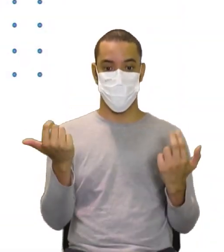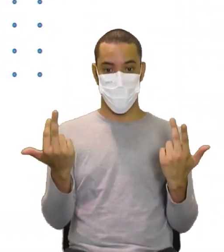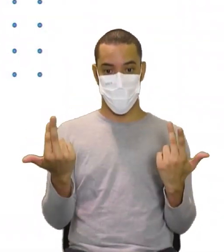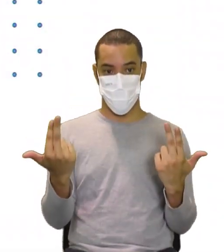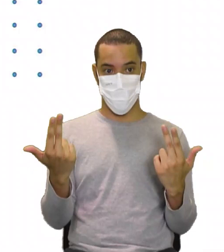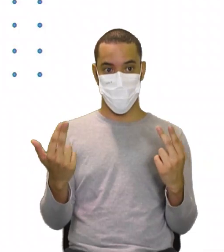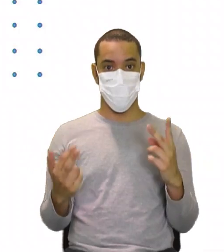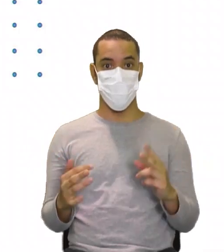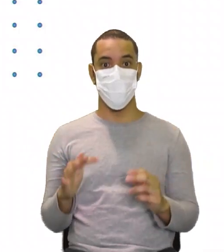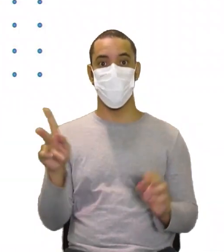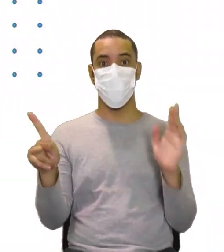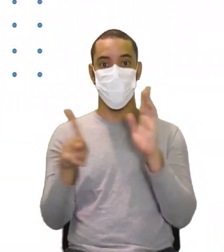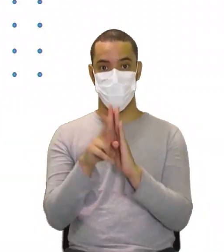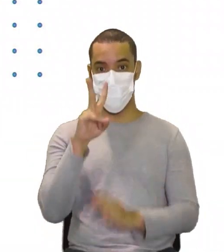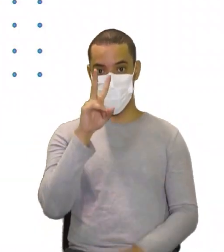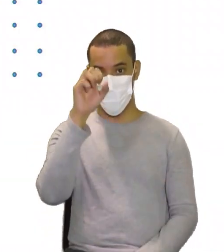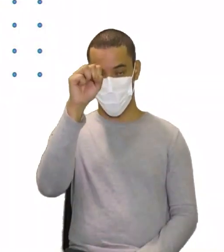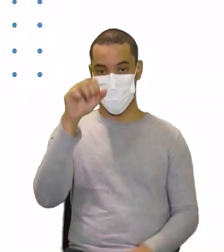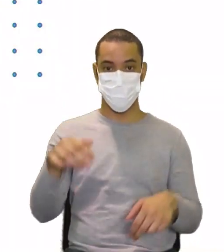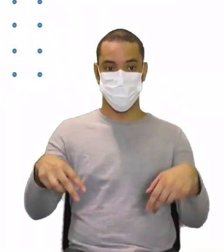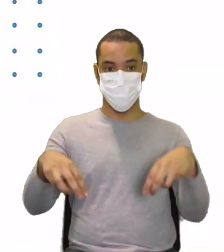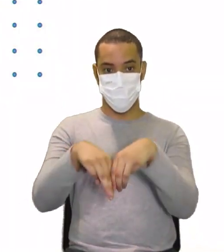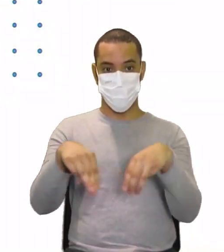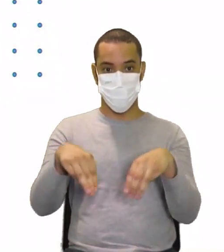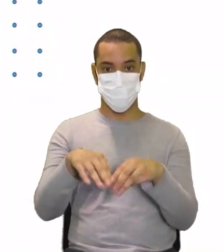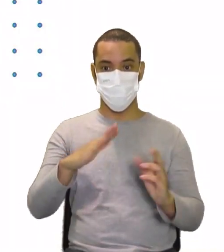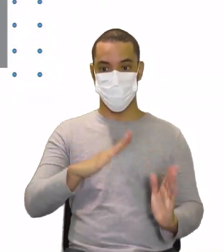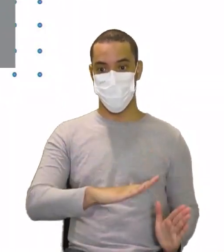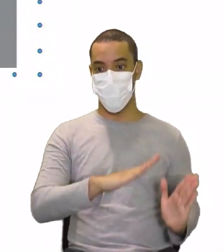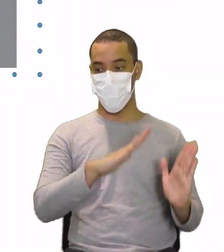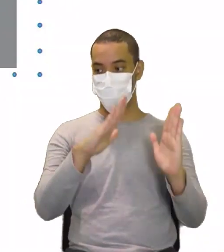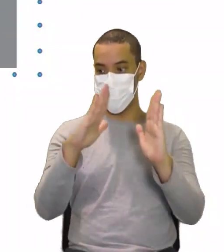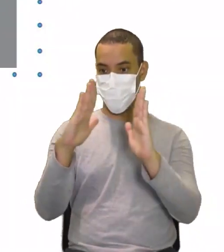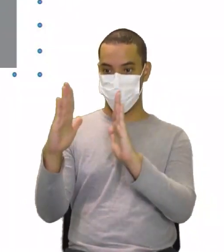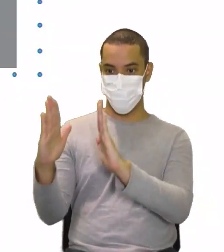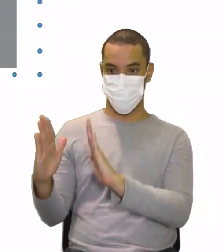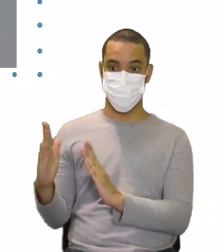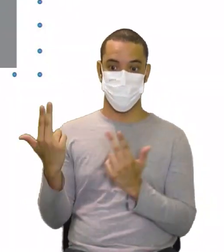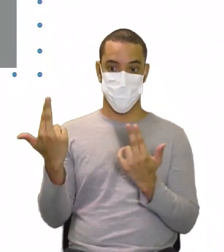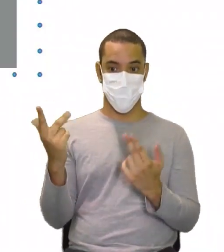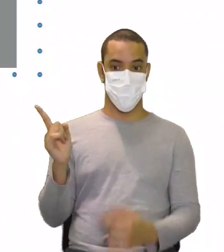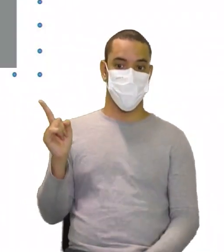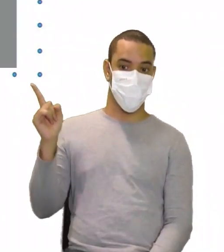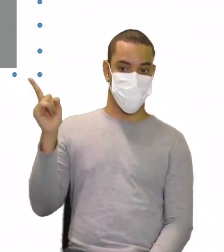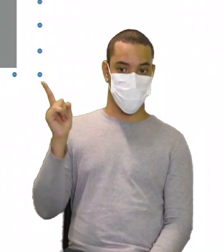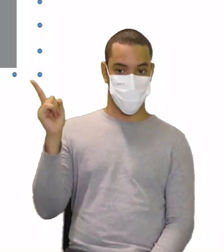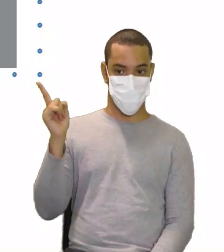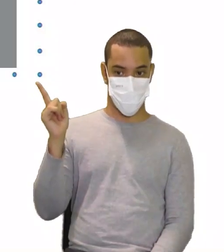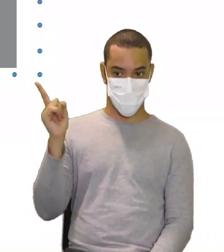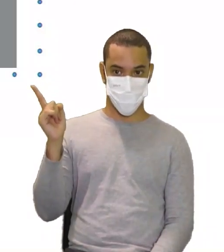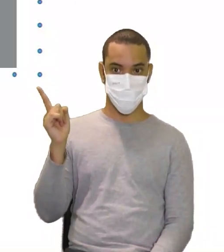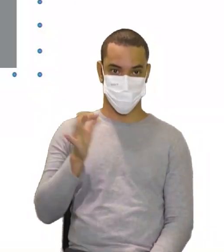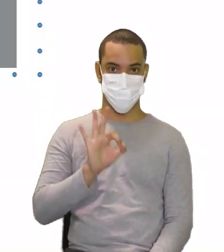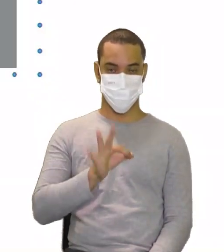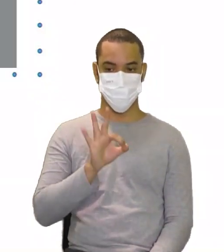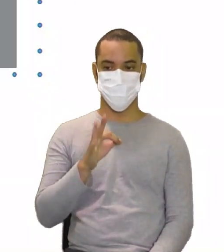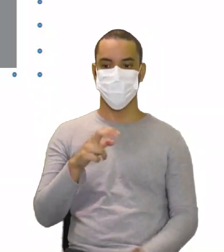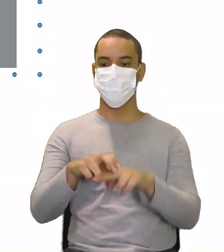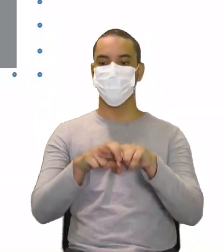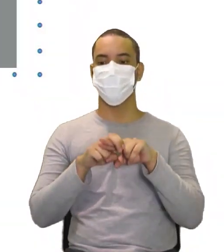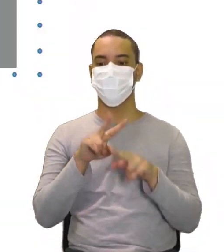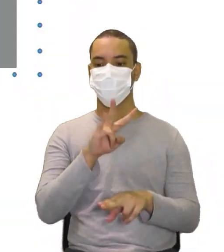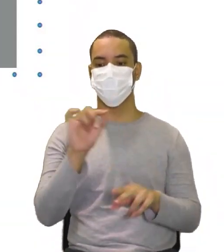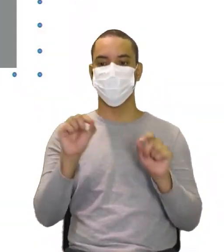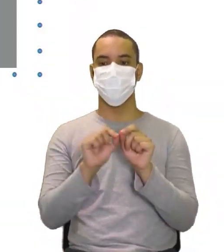força magnética quando você desloca uma barra em um campo magnético uniforme. Isso vai fazer com